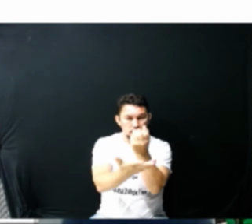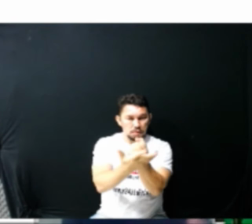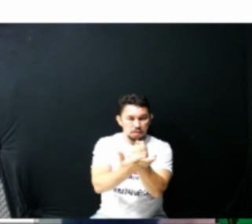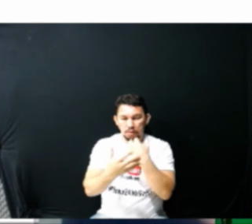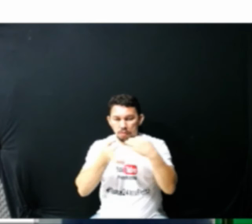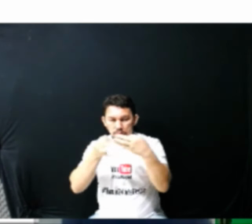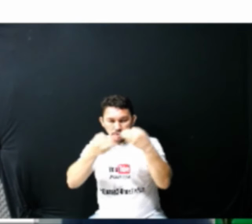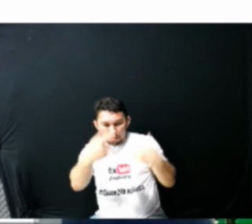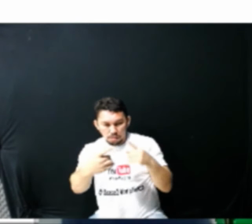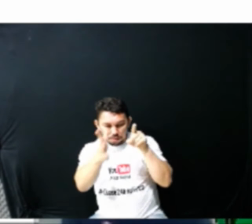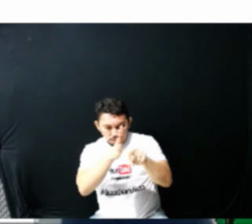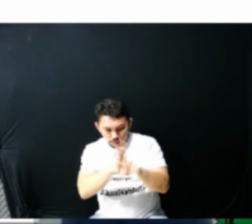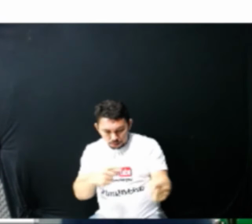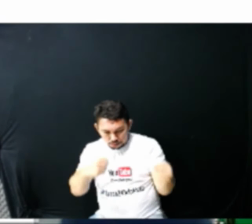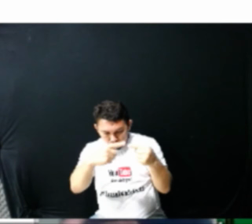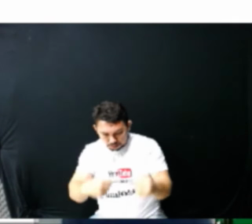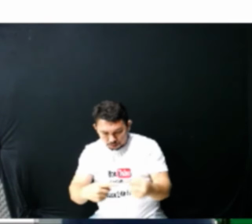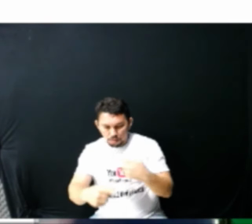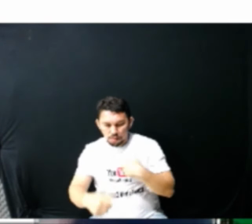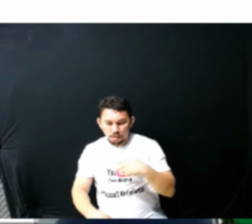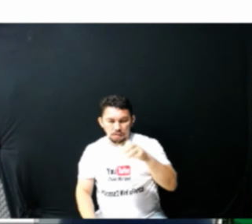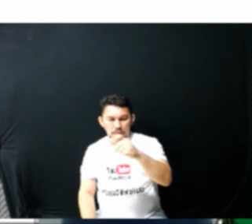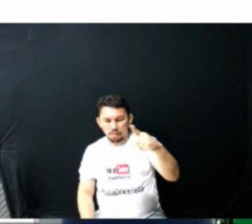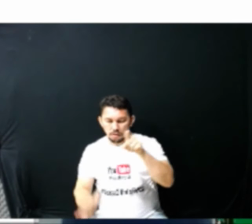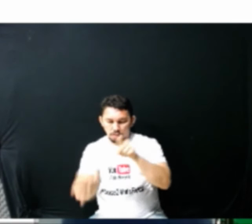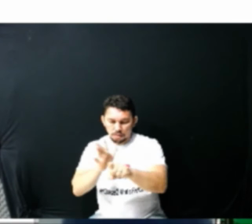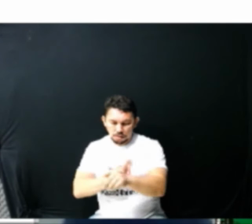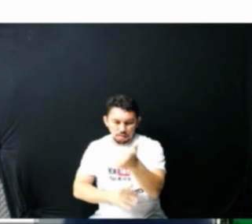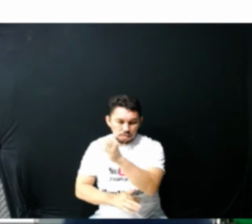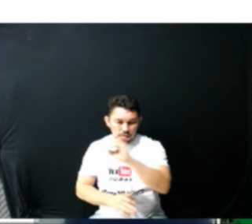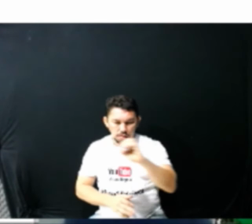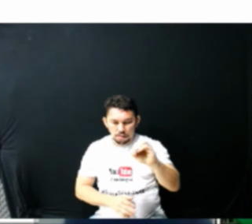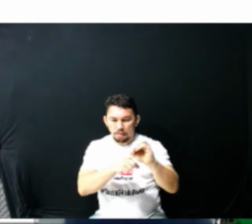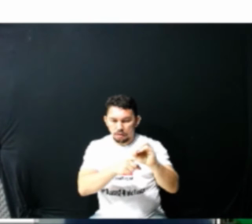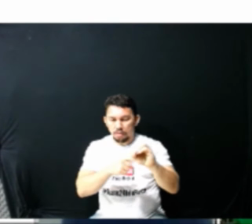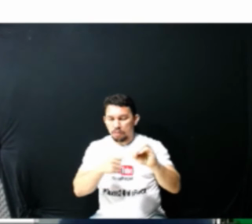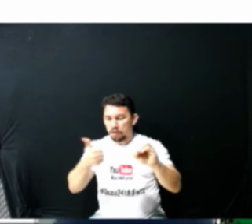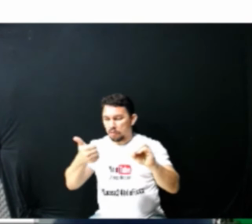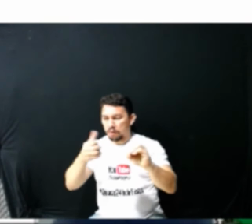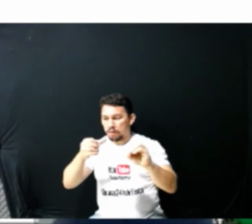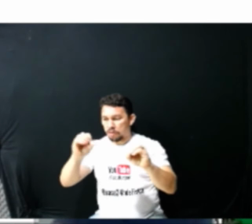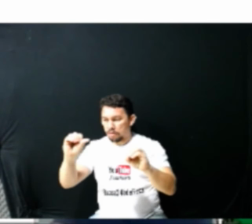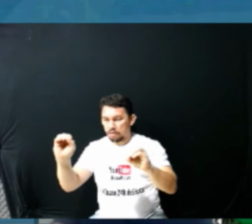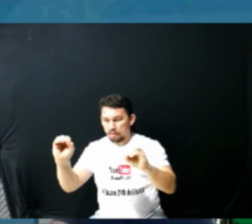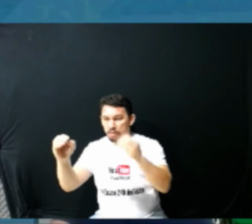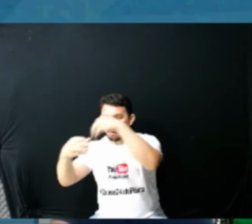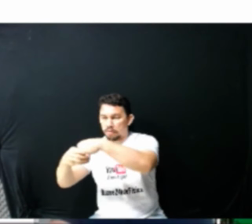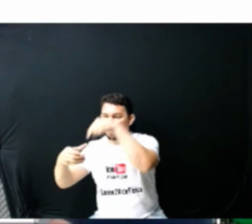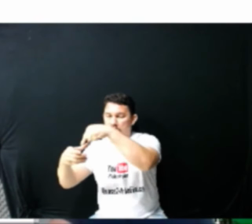a questão. No aplicativo tem 100 questões, Show. 100 questões das 160 que já estão no PDF.